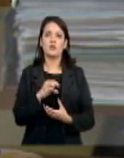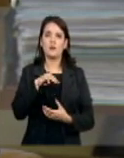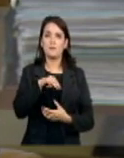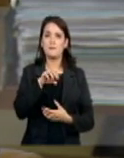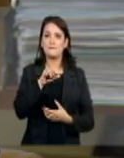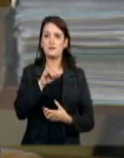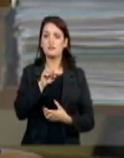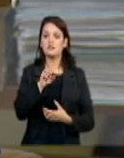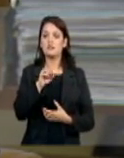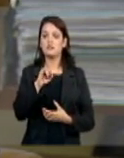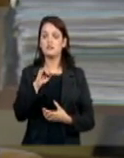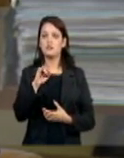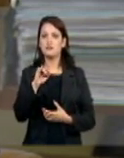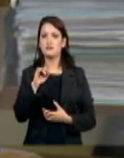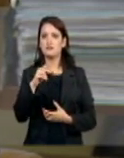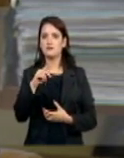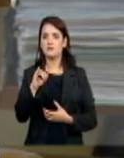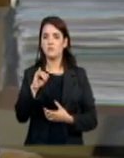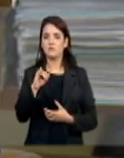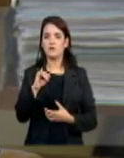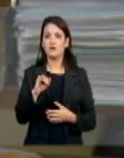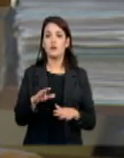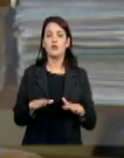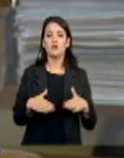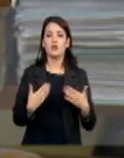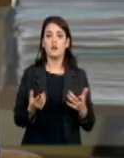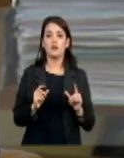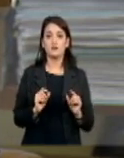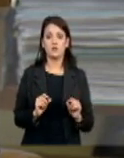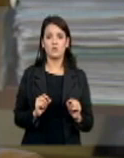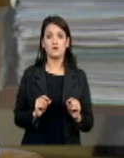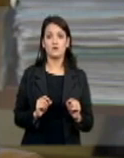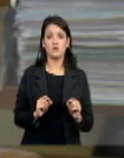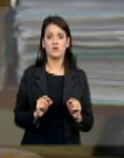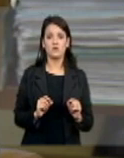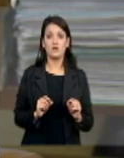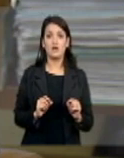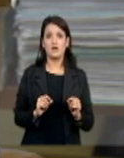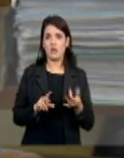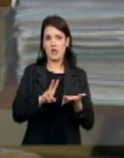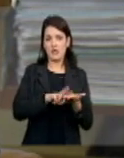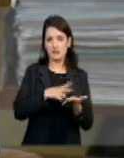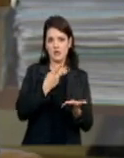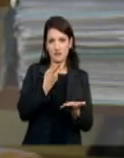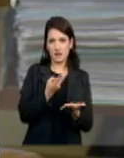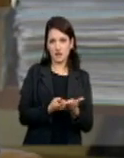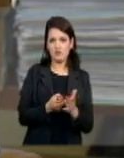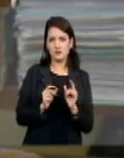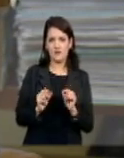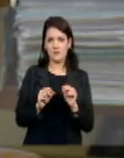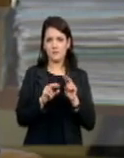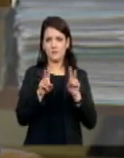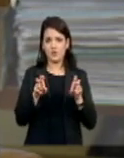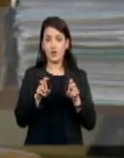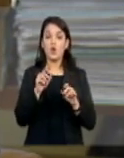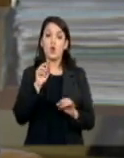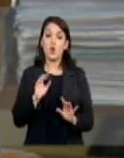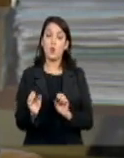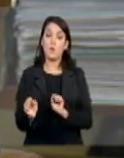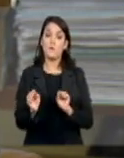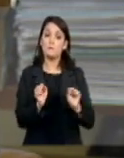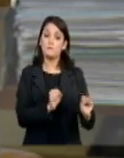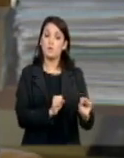é é em palavras segundo as quais em livre tradução aspas o poder de tributar